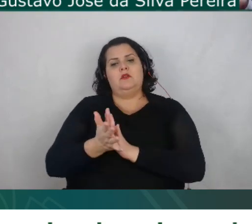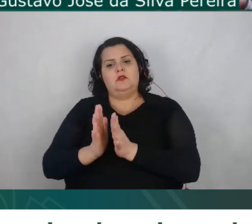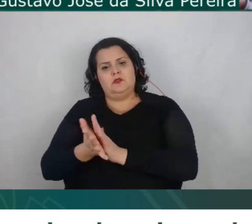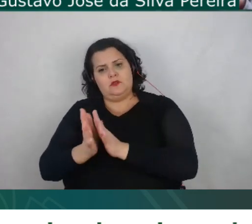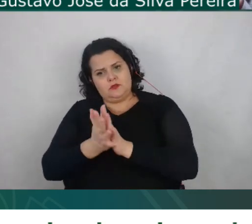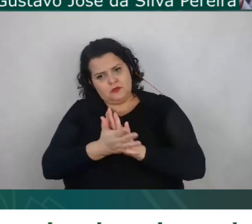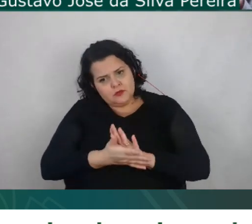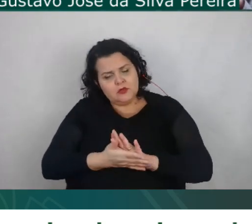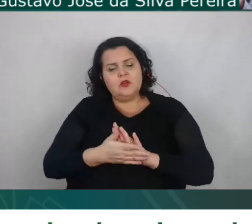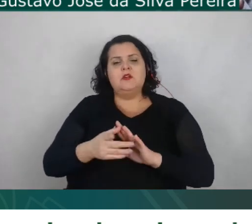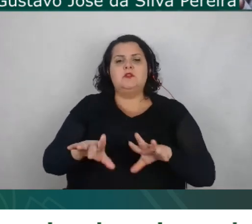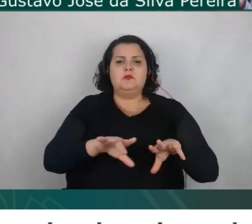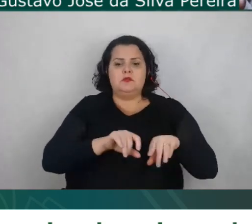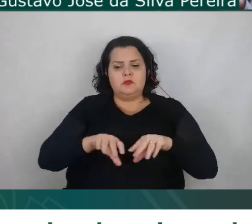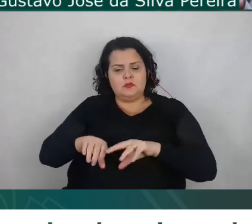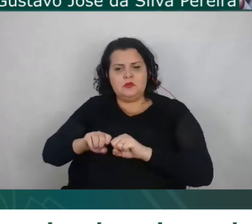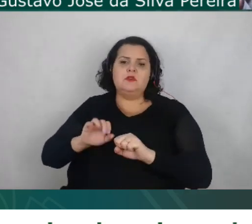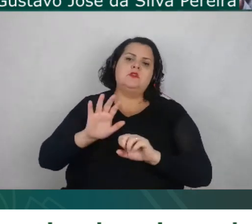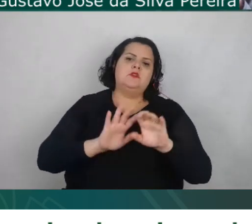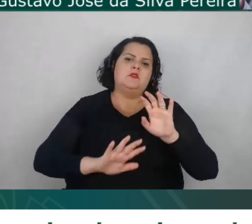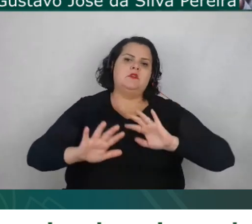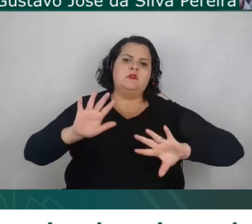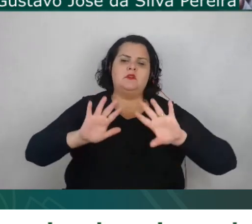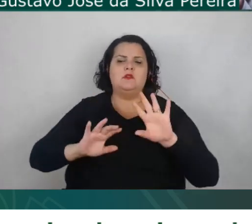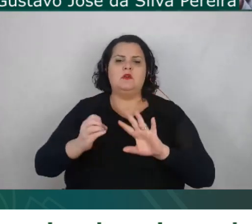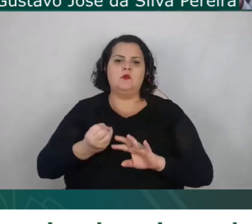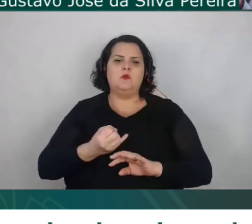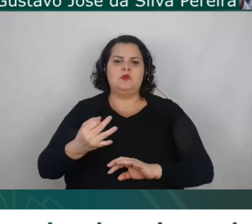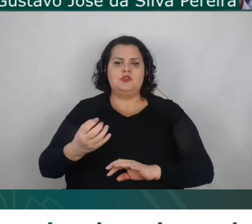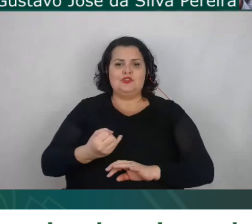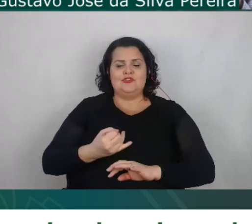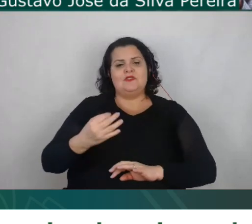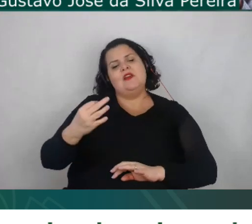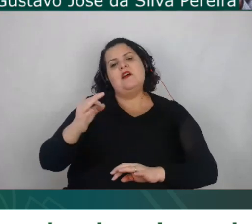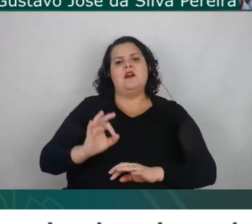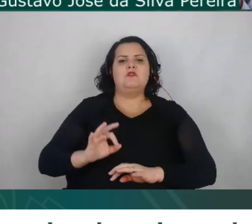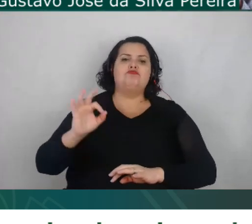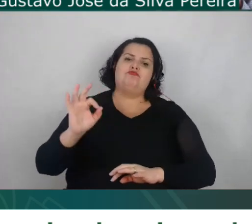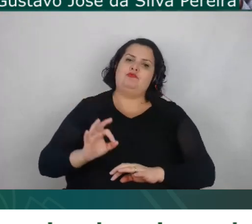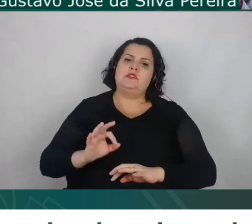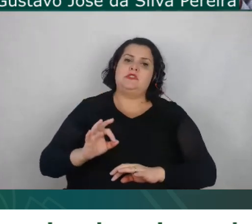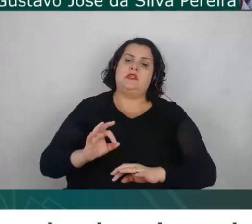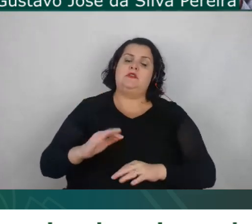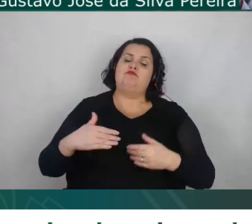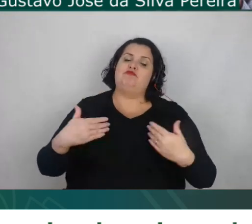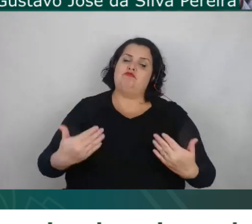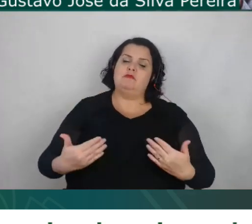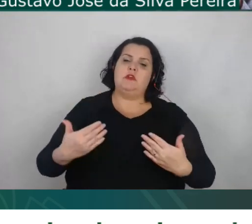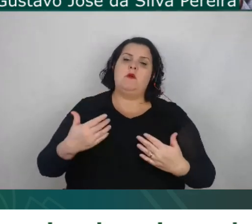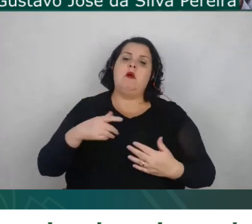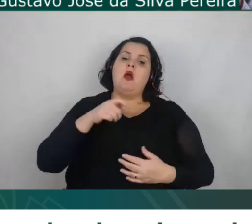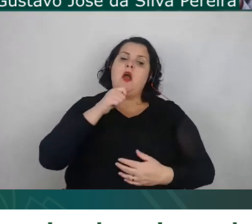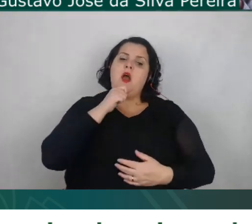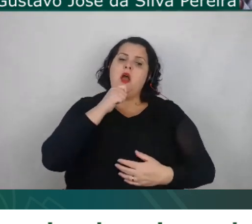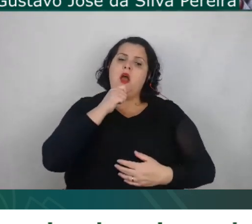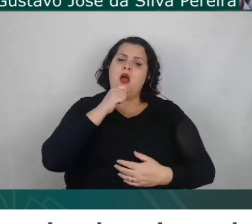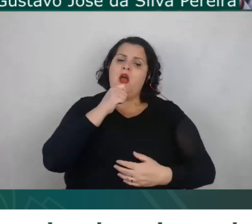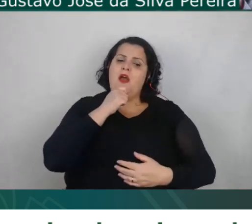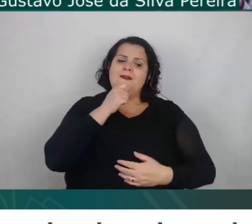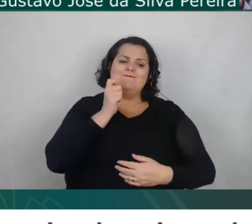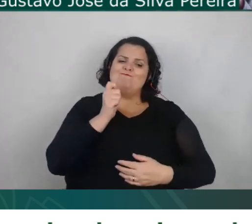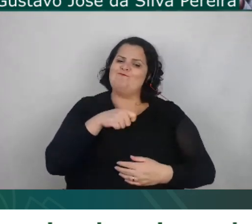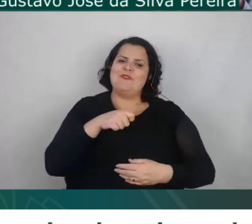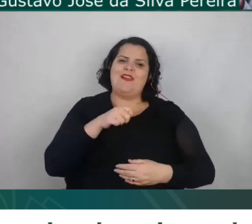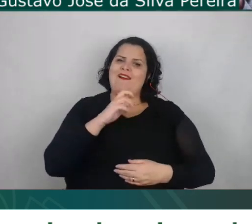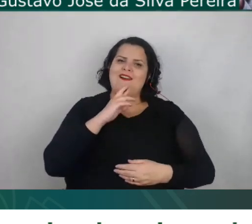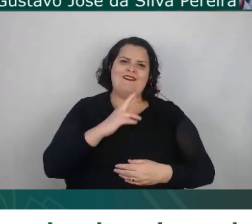a gente também tem que tomar cuidado com a dose, né? Então, eu acho meio cedo ainda para falar desse